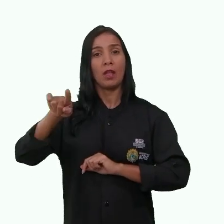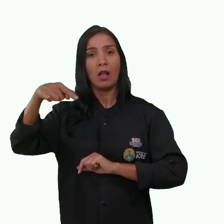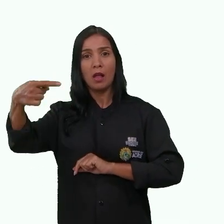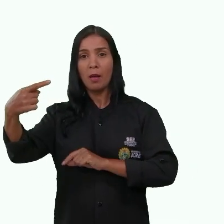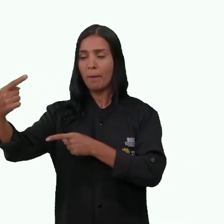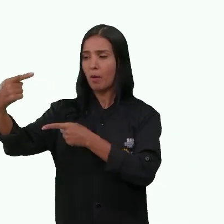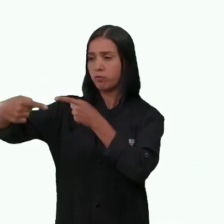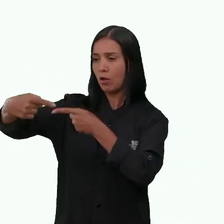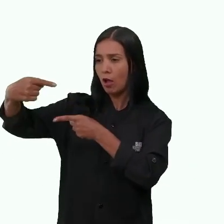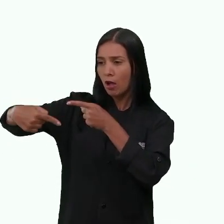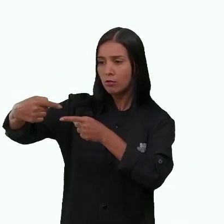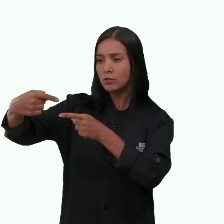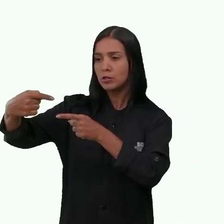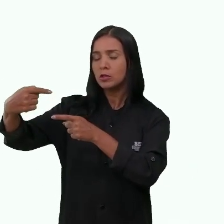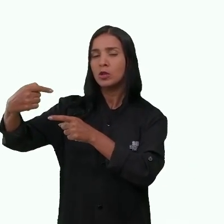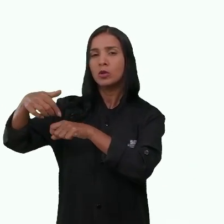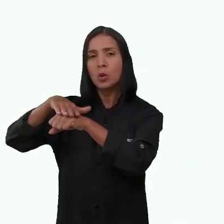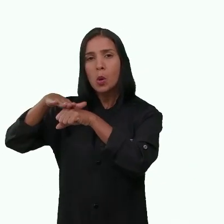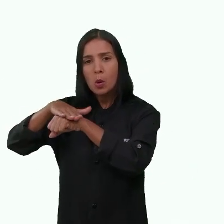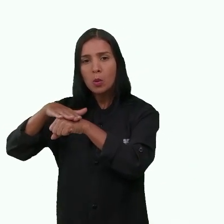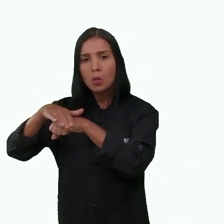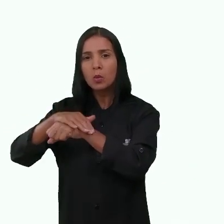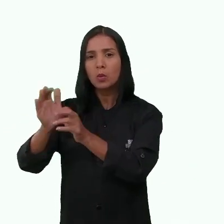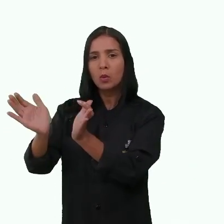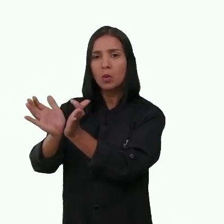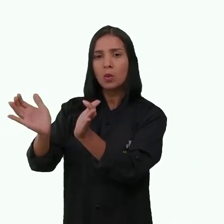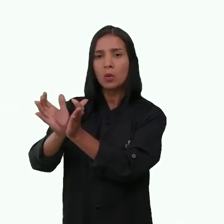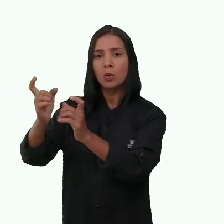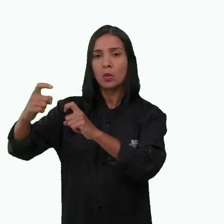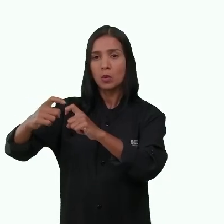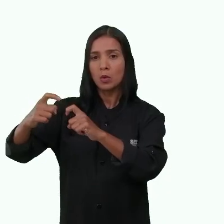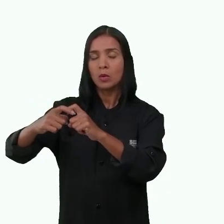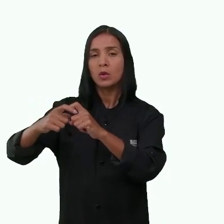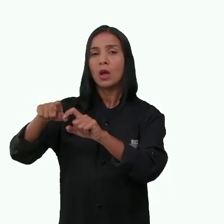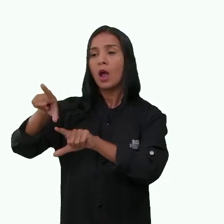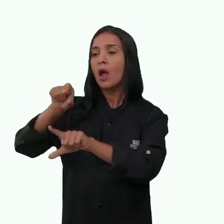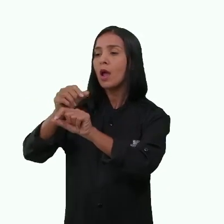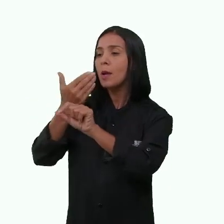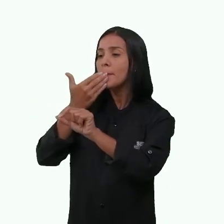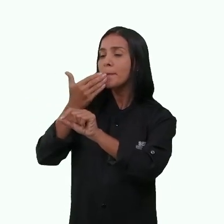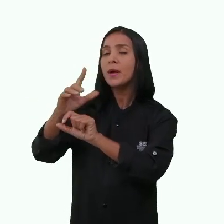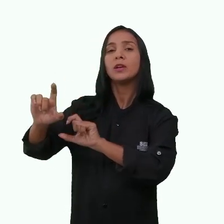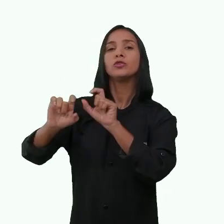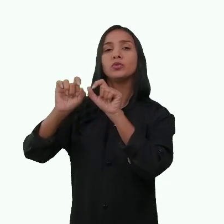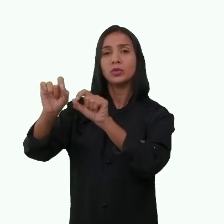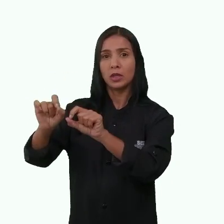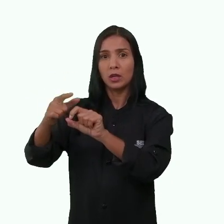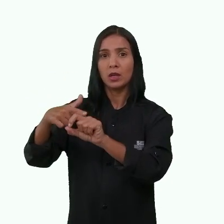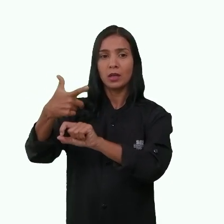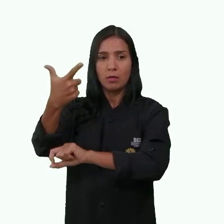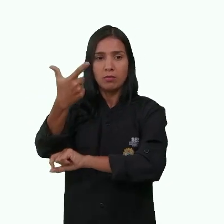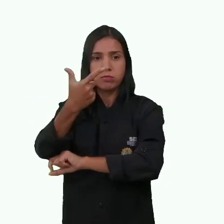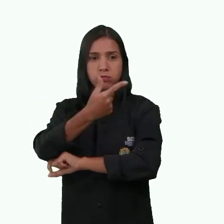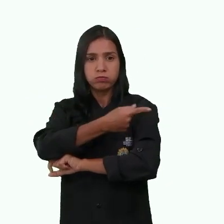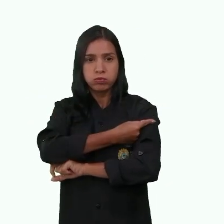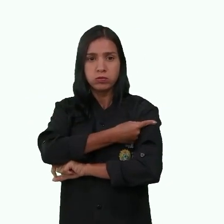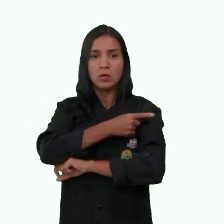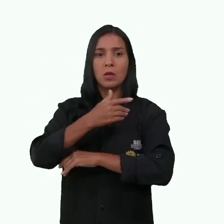médica, solicita interrupção de tratamentos que prolongam sua vida e, se